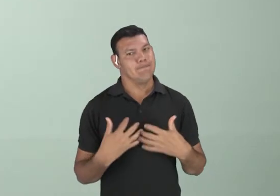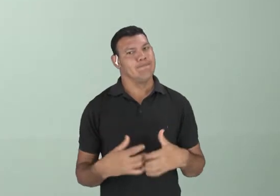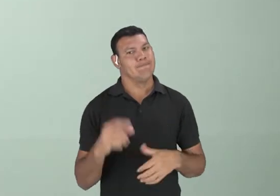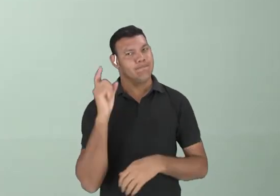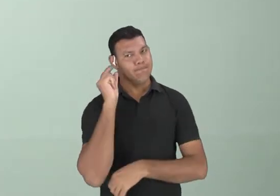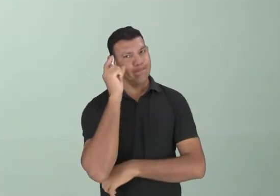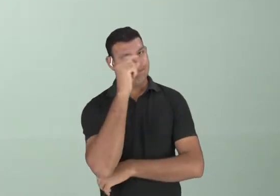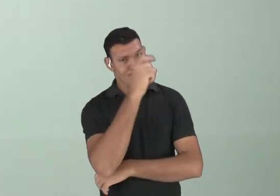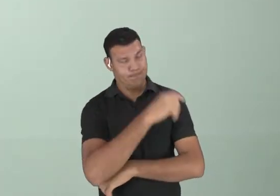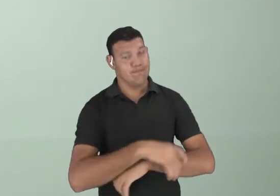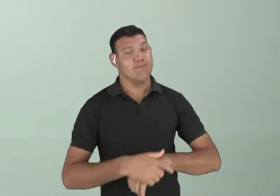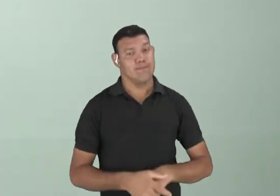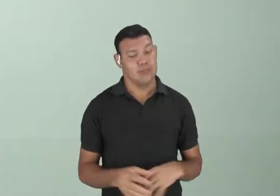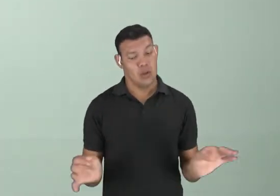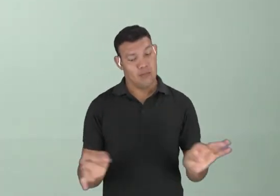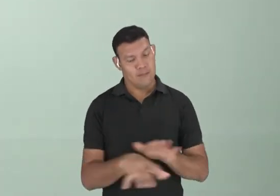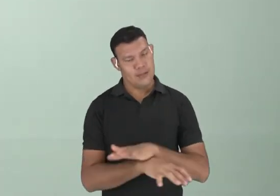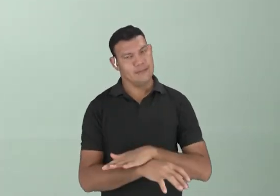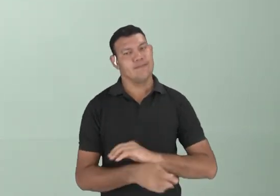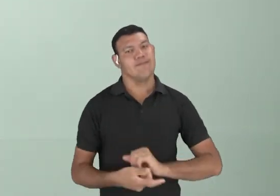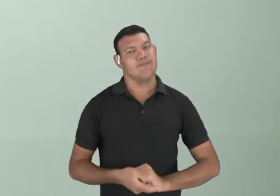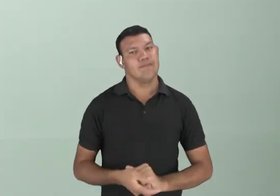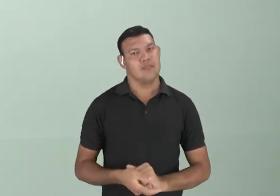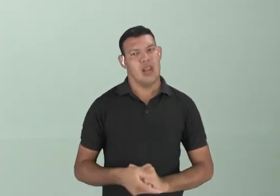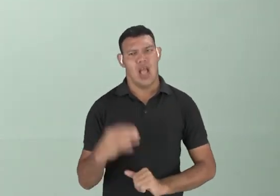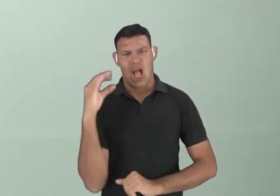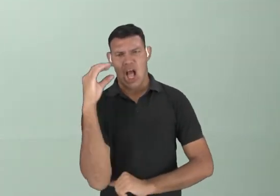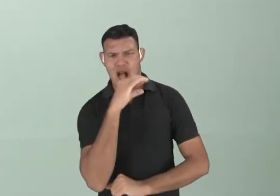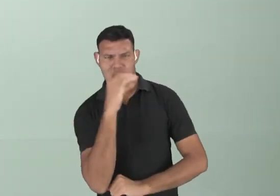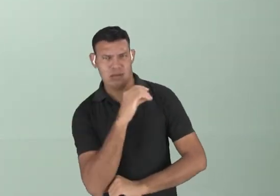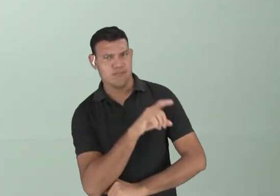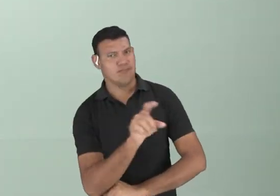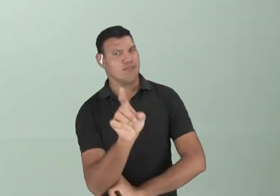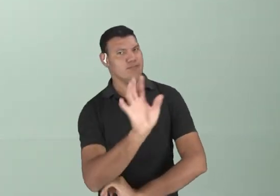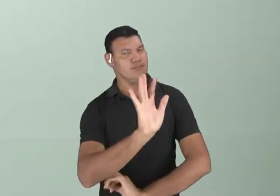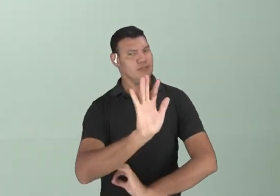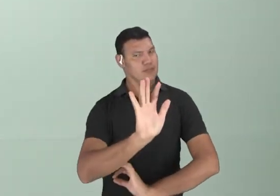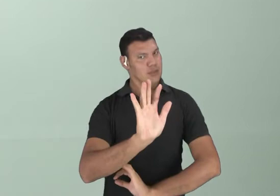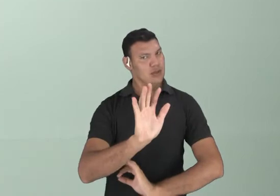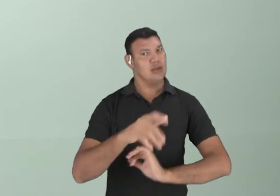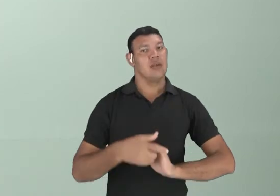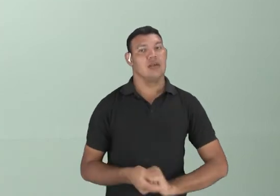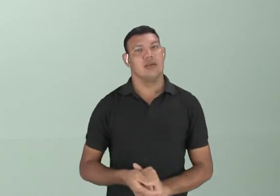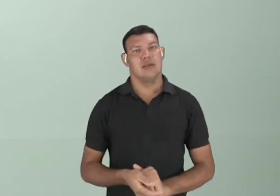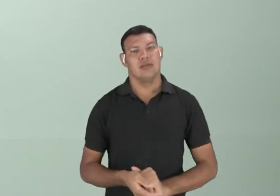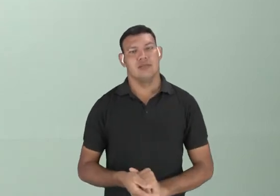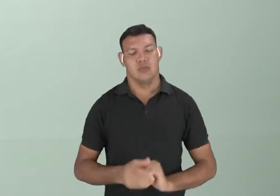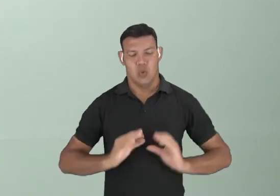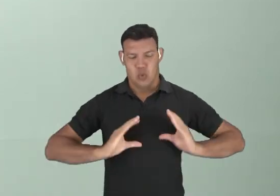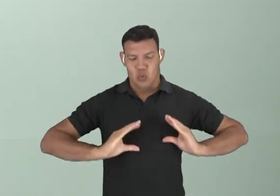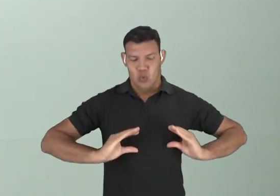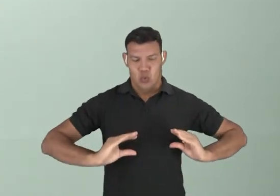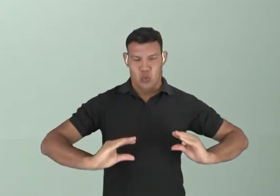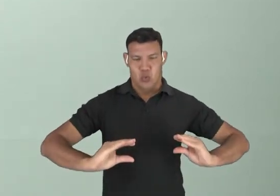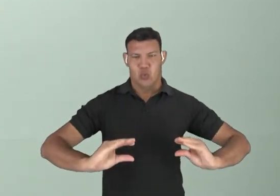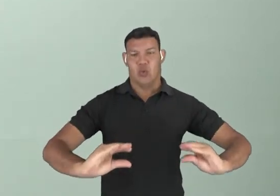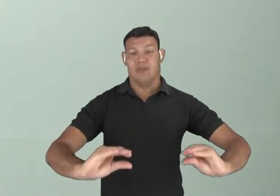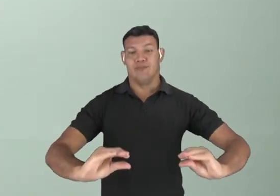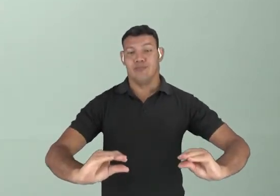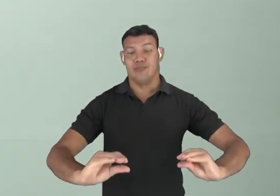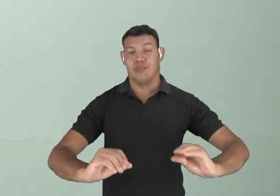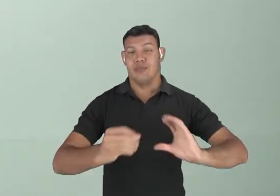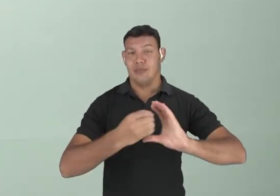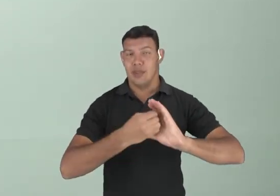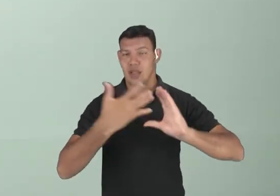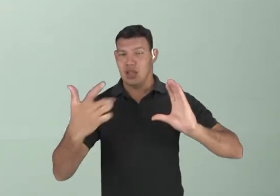muito alto para fazer sua conclusão. Então não é tão rápido que consegue fazer o pavimento dessa estrada. Um outro